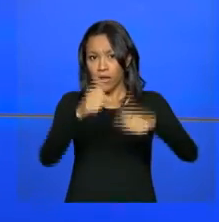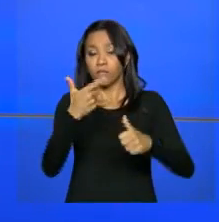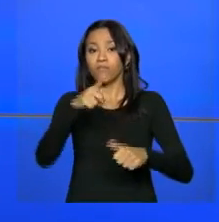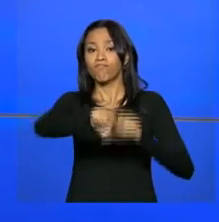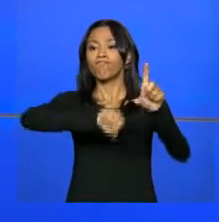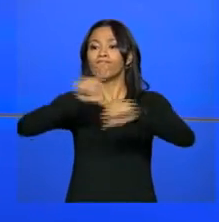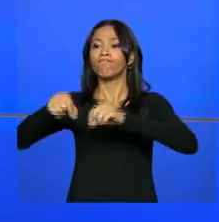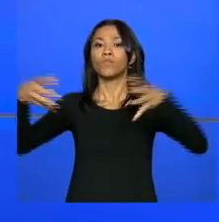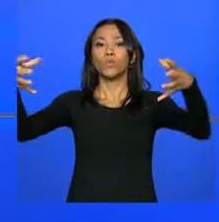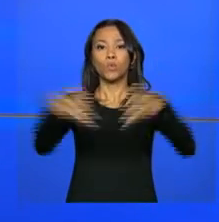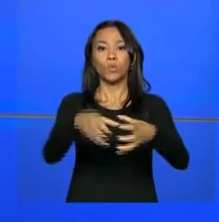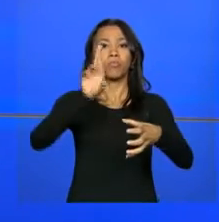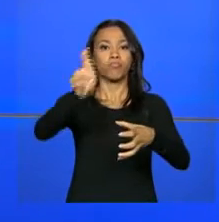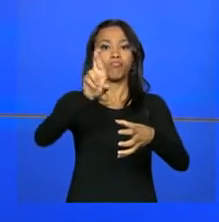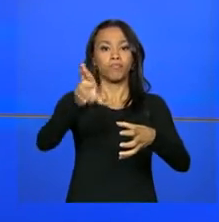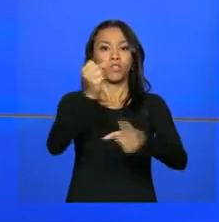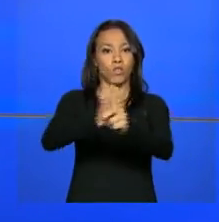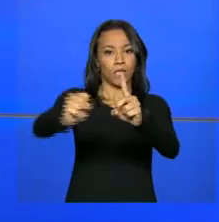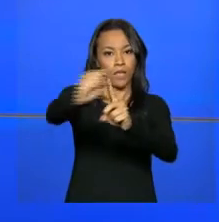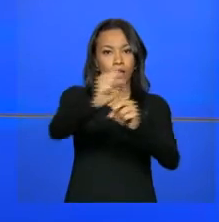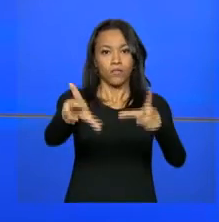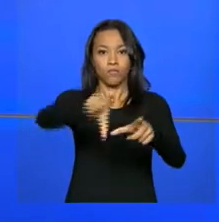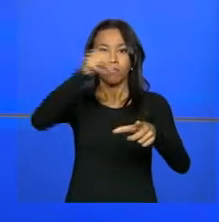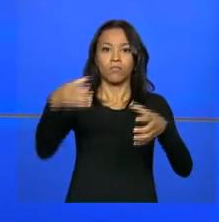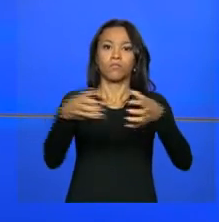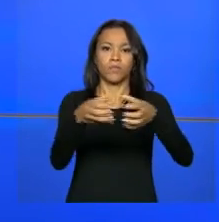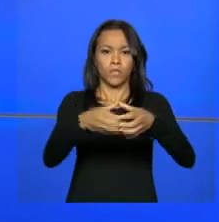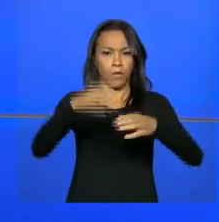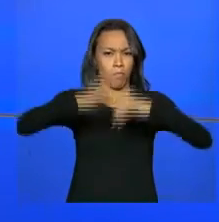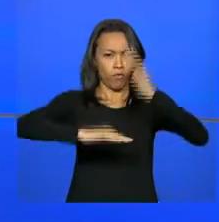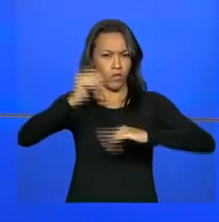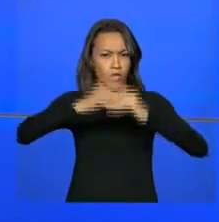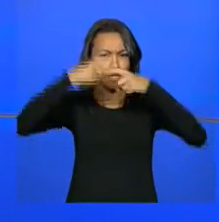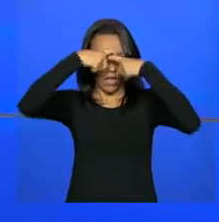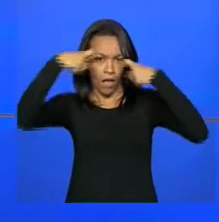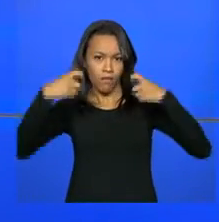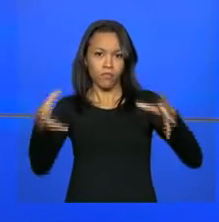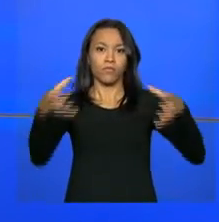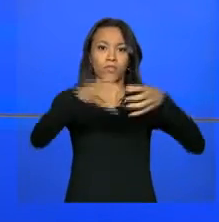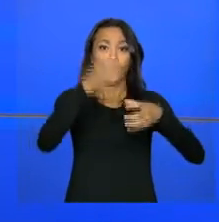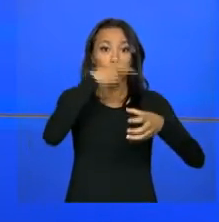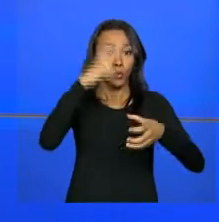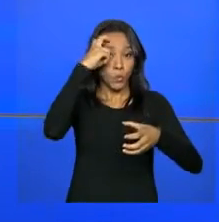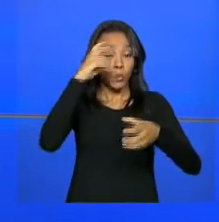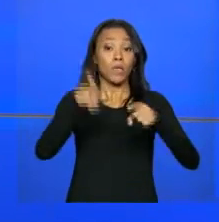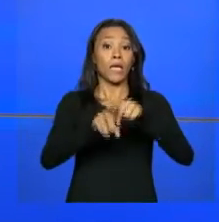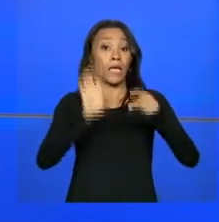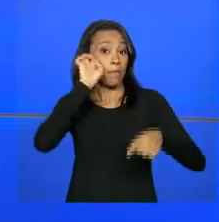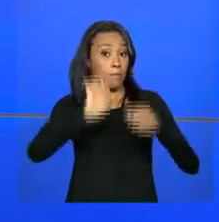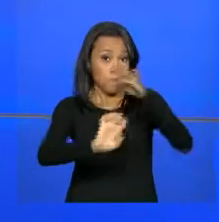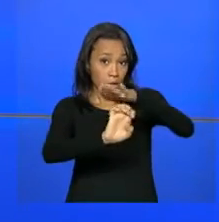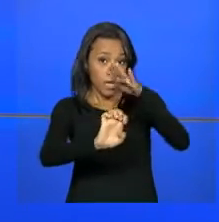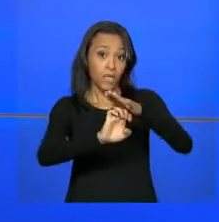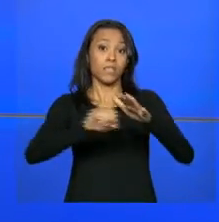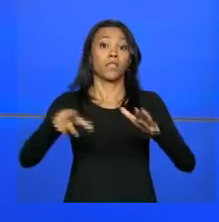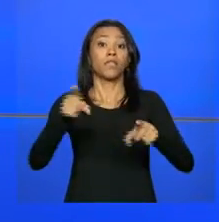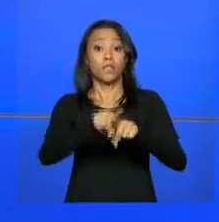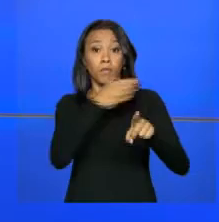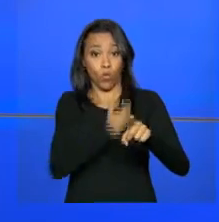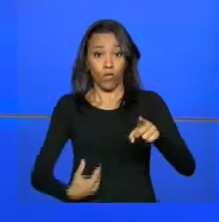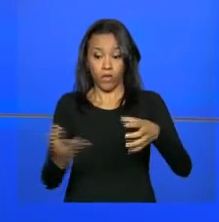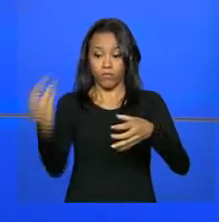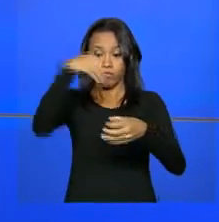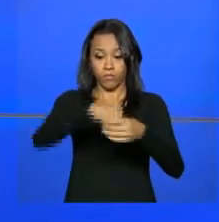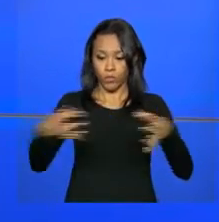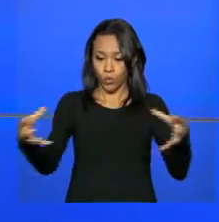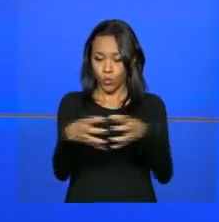da sociedade civil dos setores artísticos culturais e empresariais e do poder público é responsável por